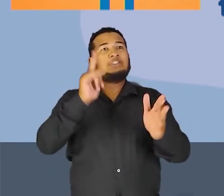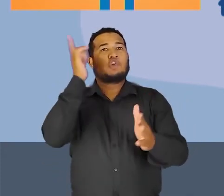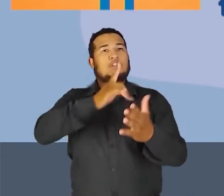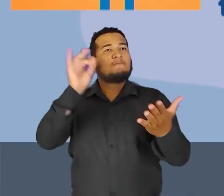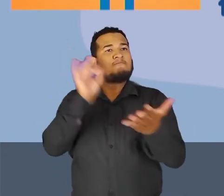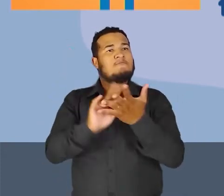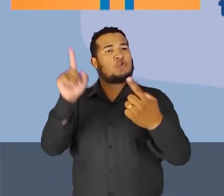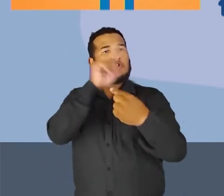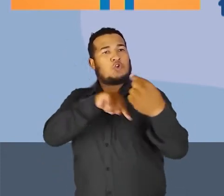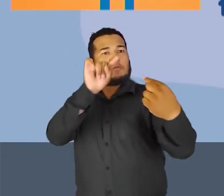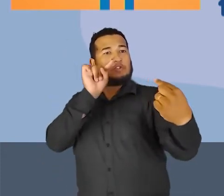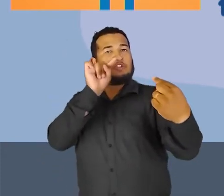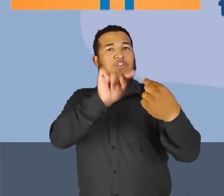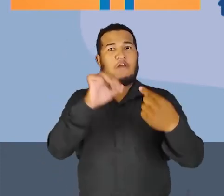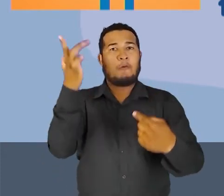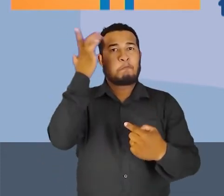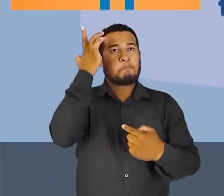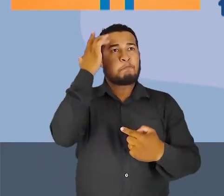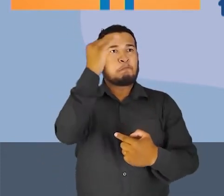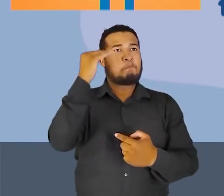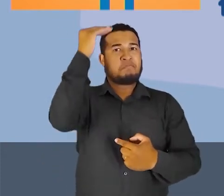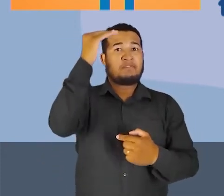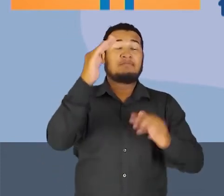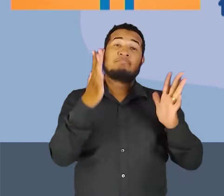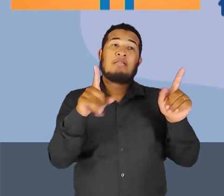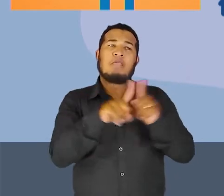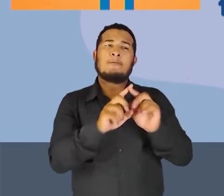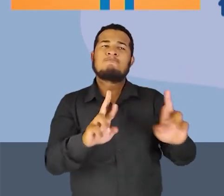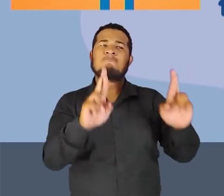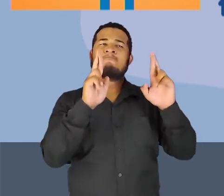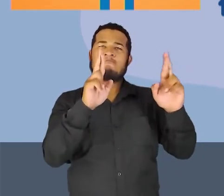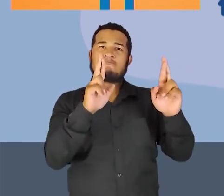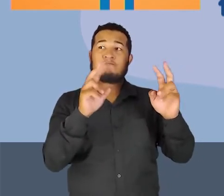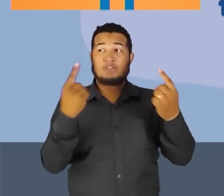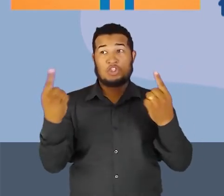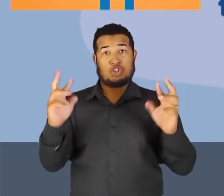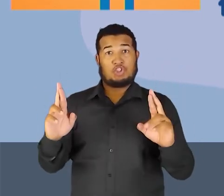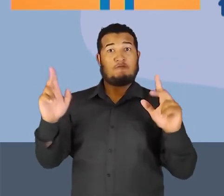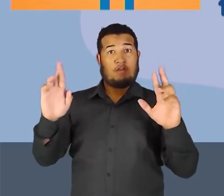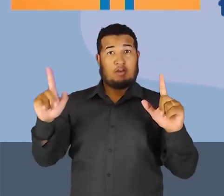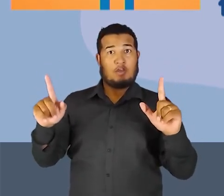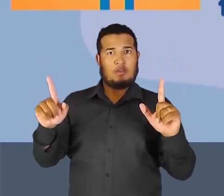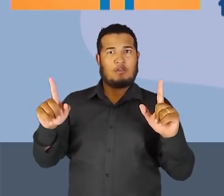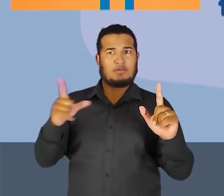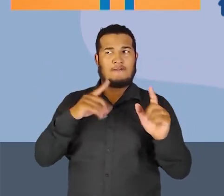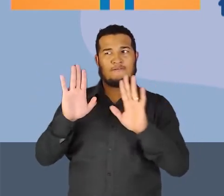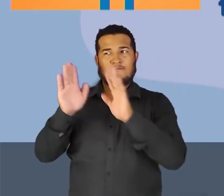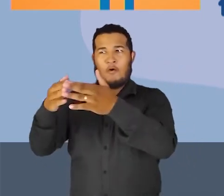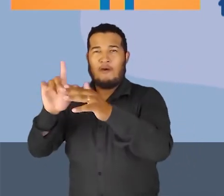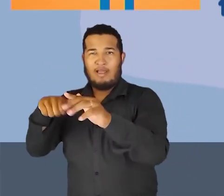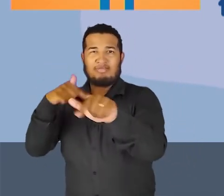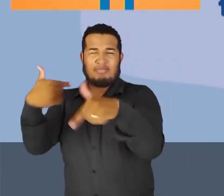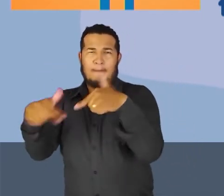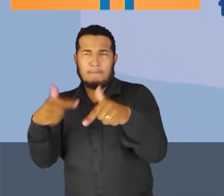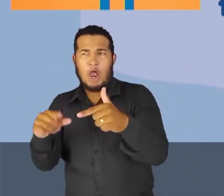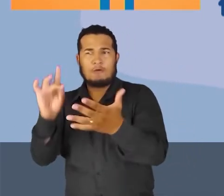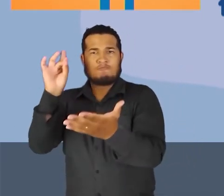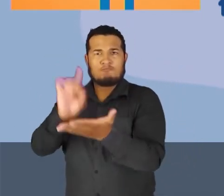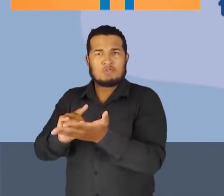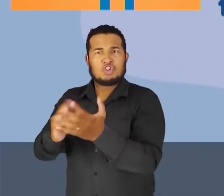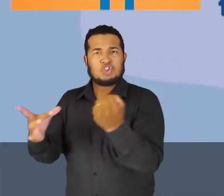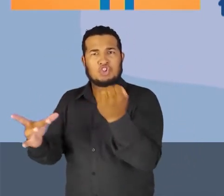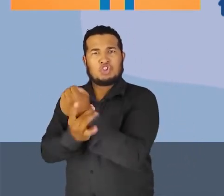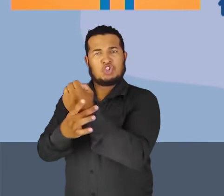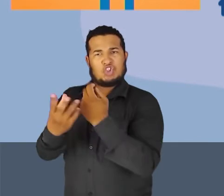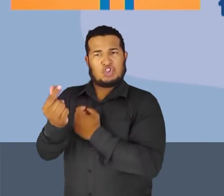de chegar ao ponto ideal da maturidade. E almejam, ao contrário das gerações anteriores, que eram focadas no trabalho, na